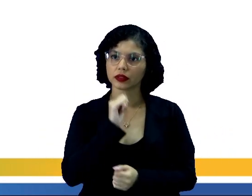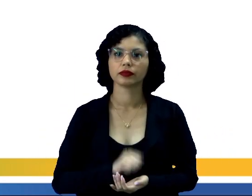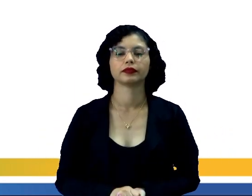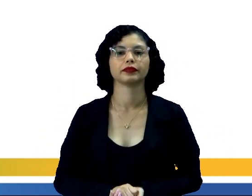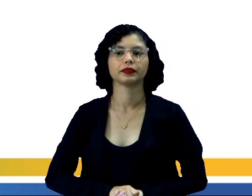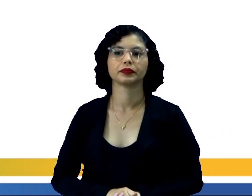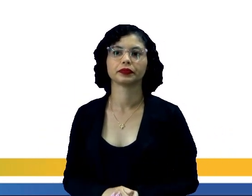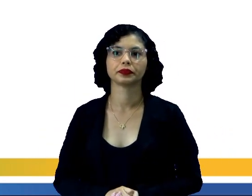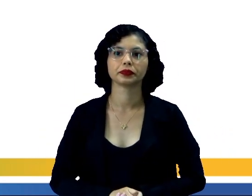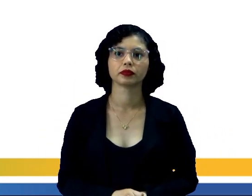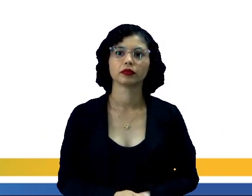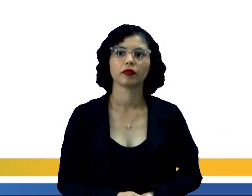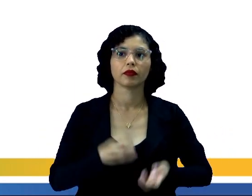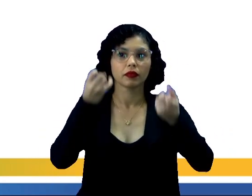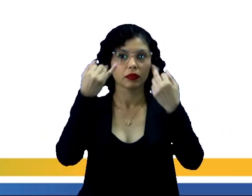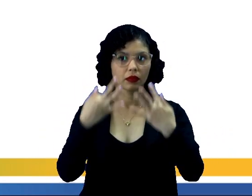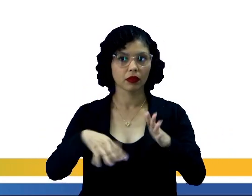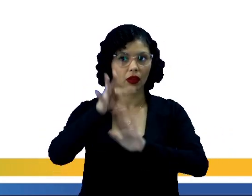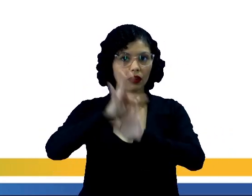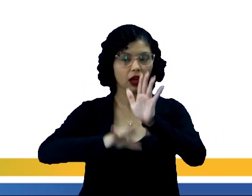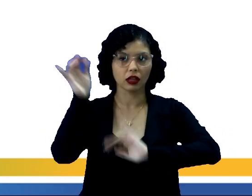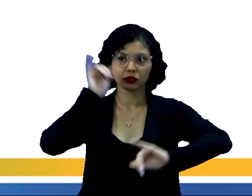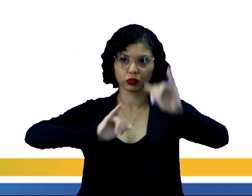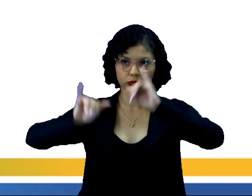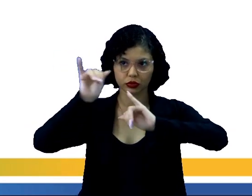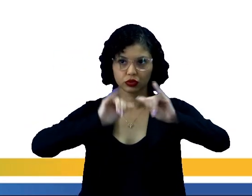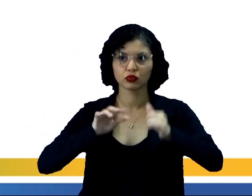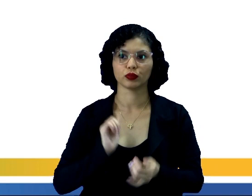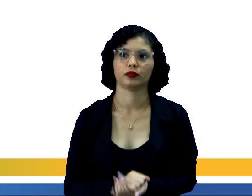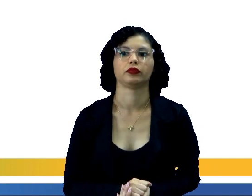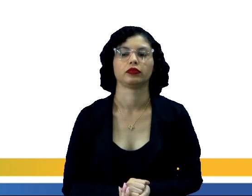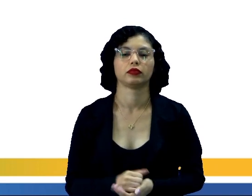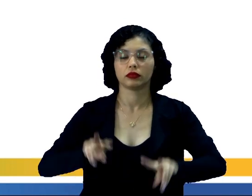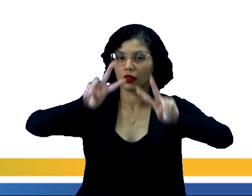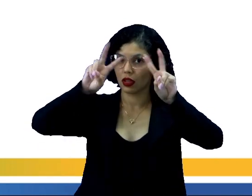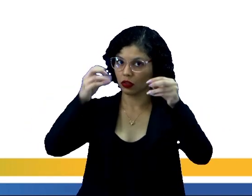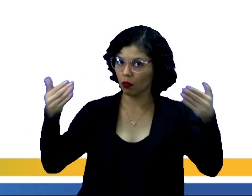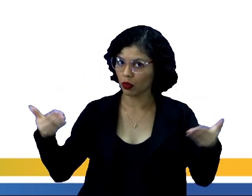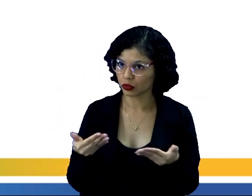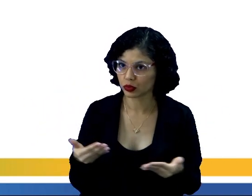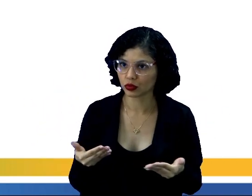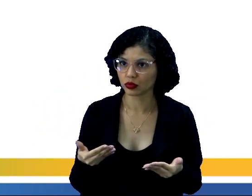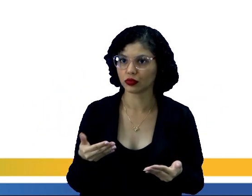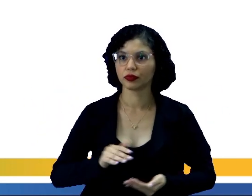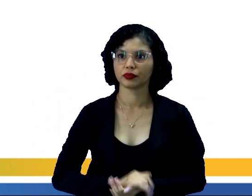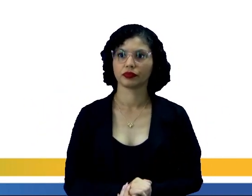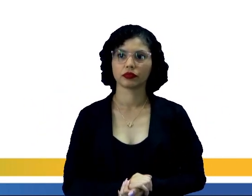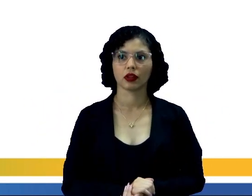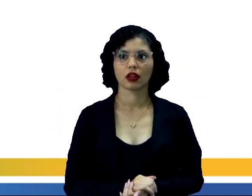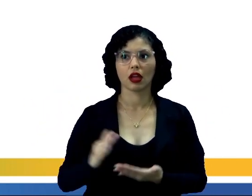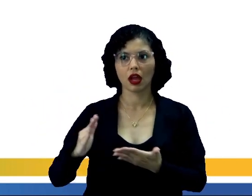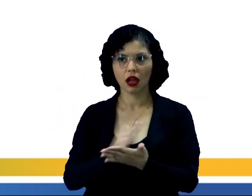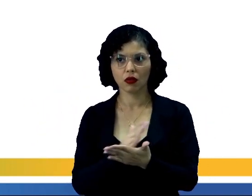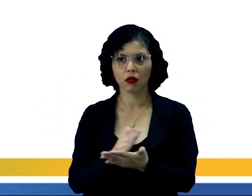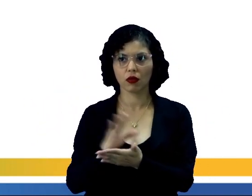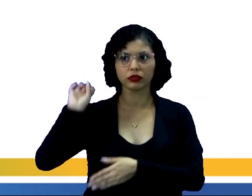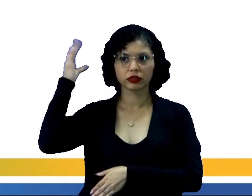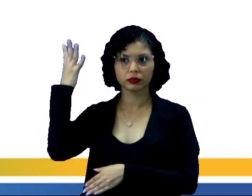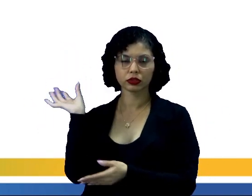dia a dia. Trata-se de um texto informativo sobre um tema atual ou